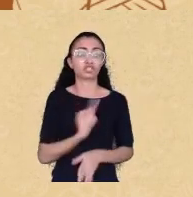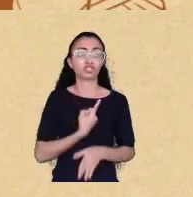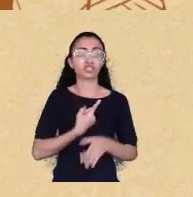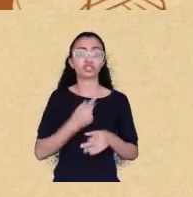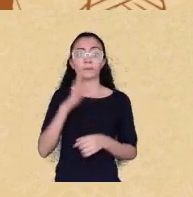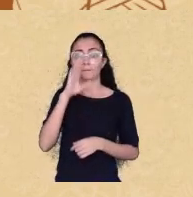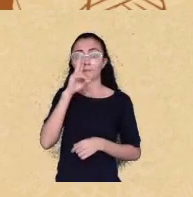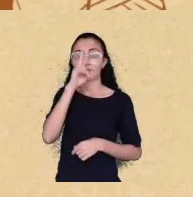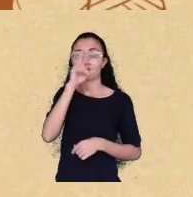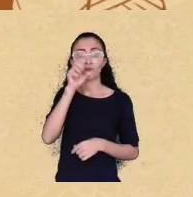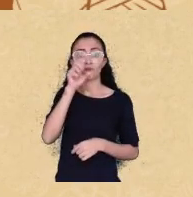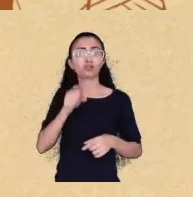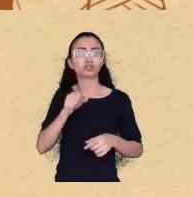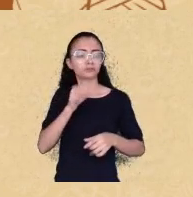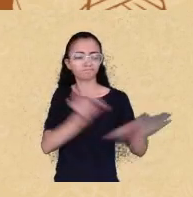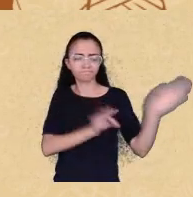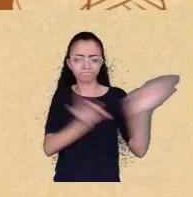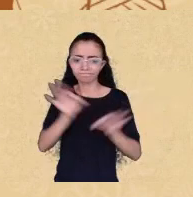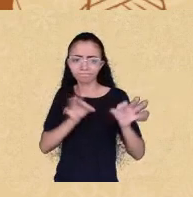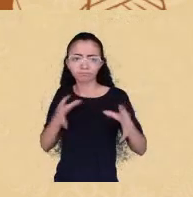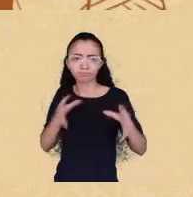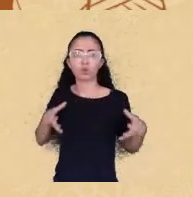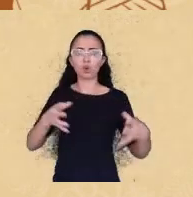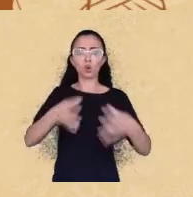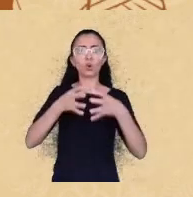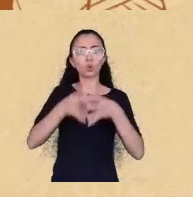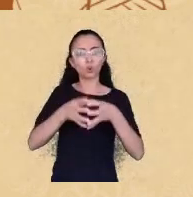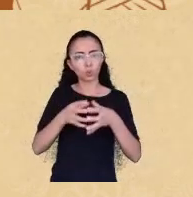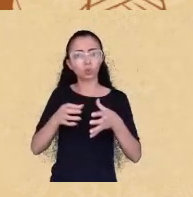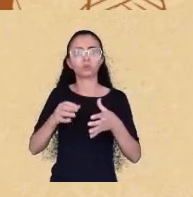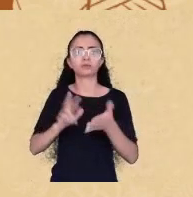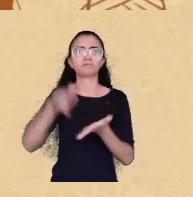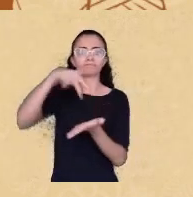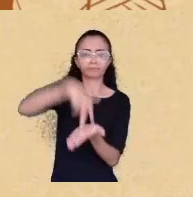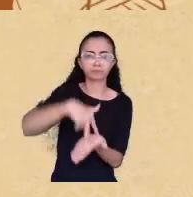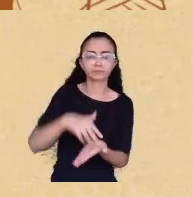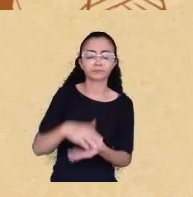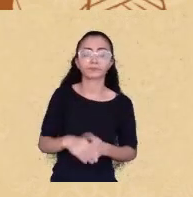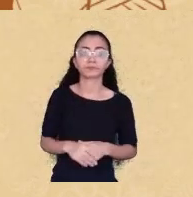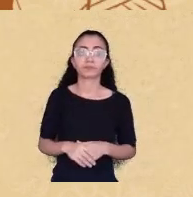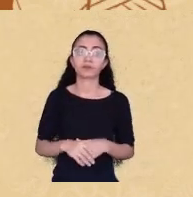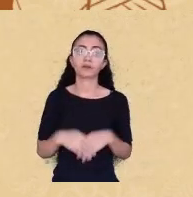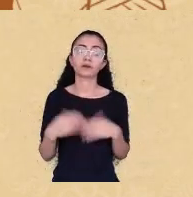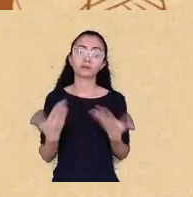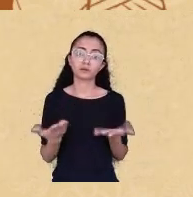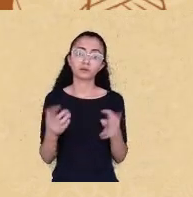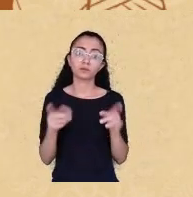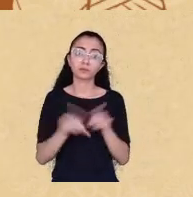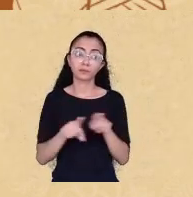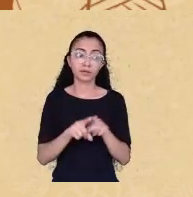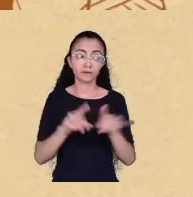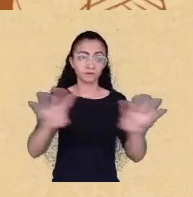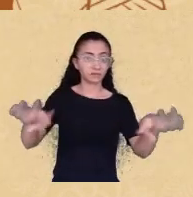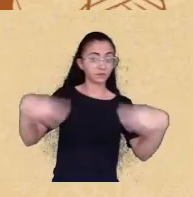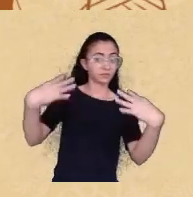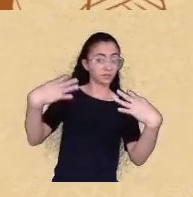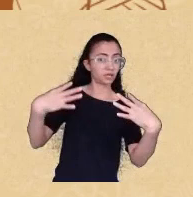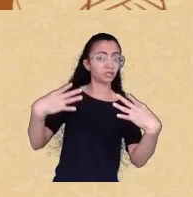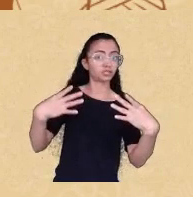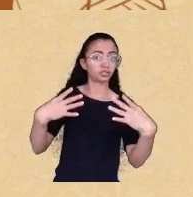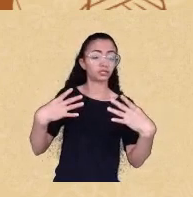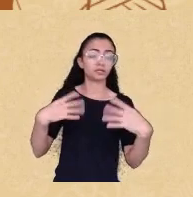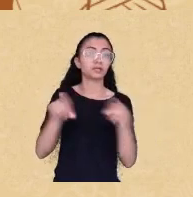impacto da sociedade. Talvez isso também... A visibilidade também é um fator de risco, né? Tanto que a gente